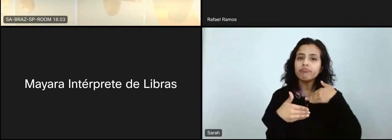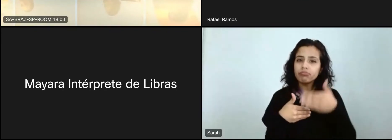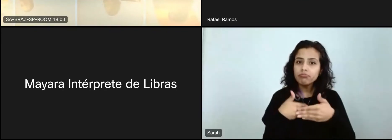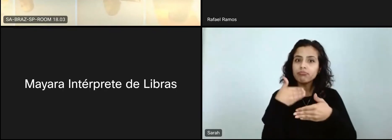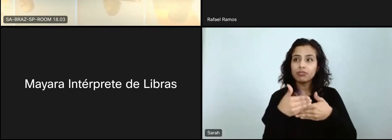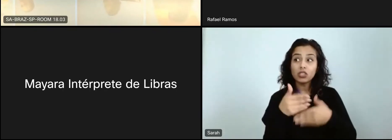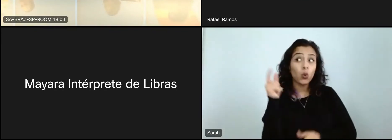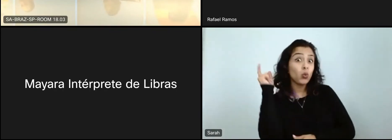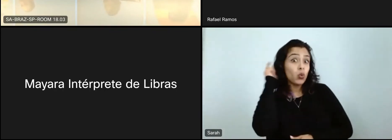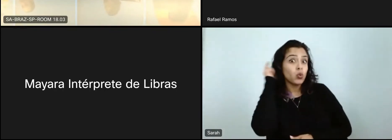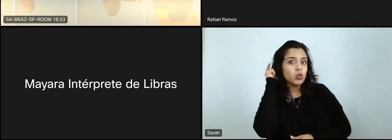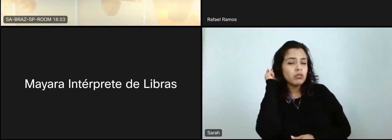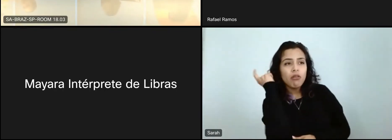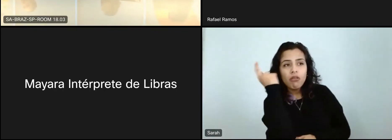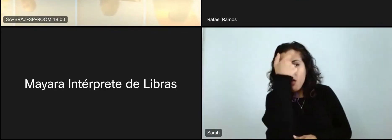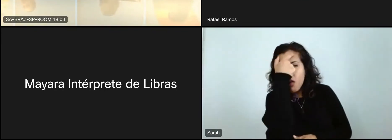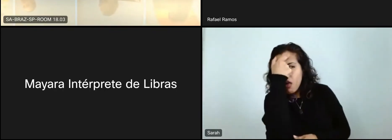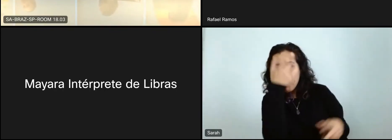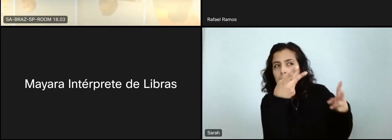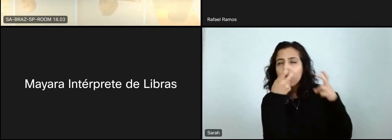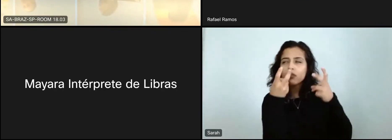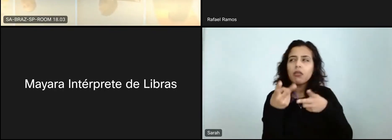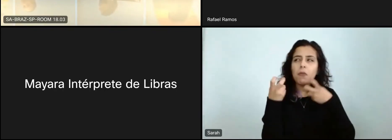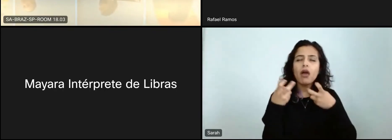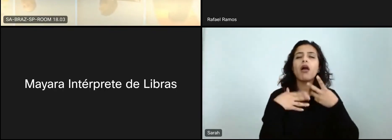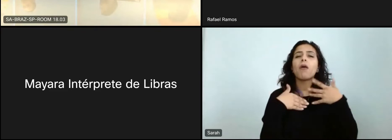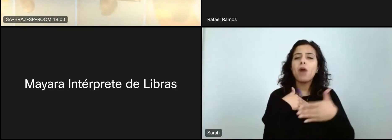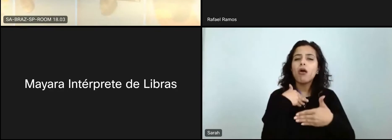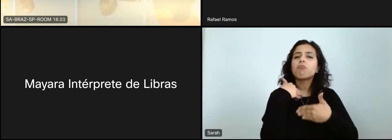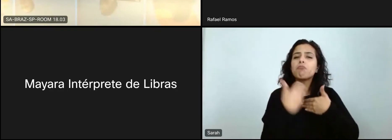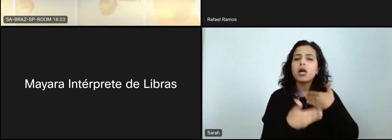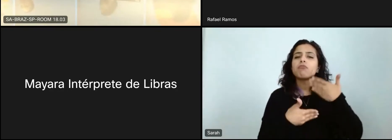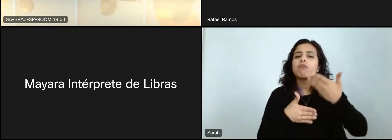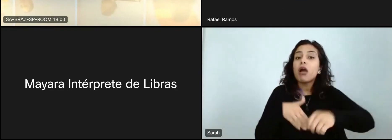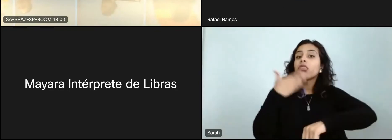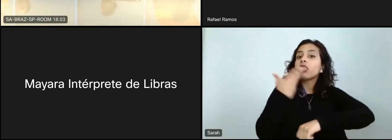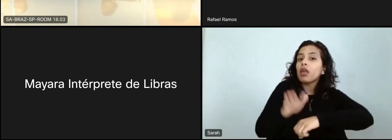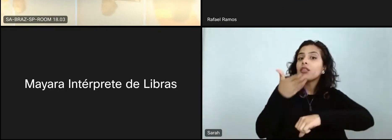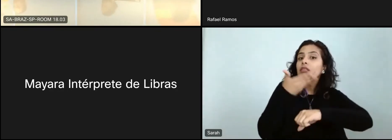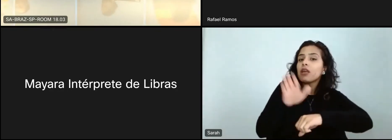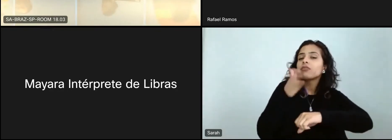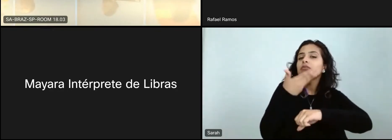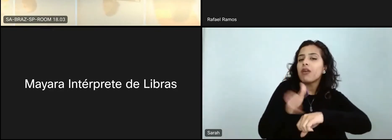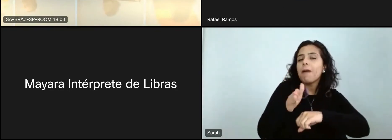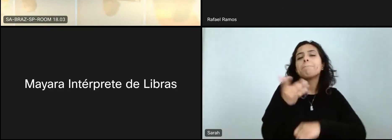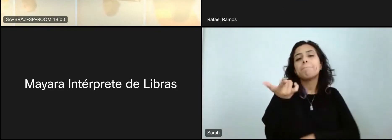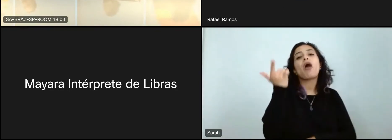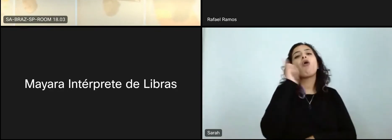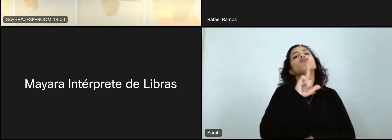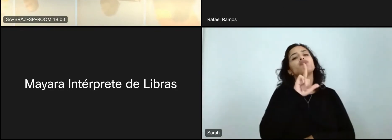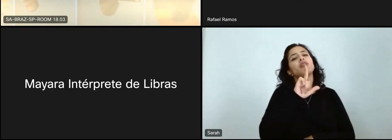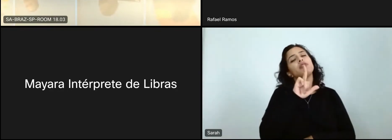ele precisa desses três pontos. Para deixar de ser um viés inconsciente para um